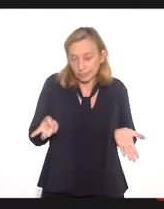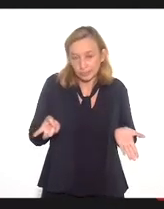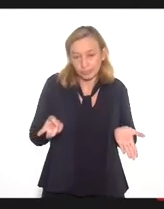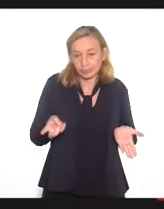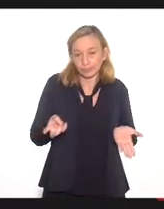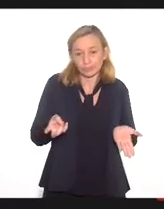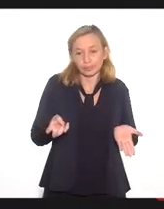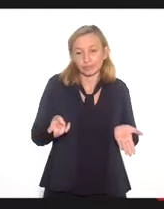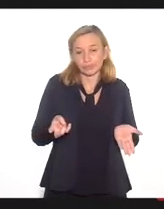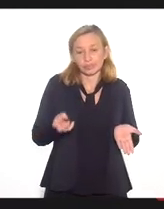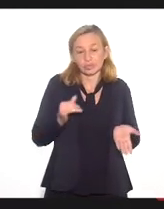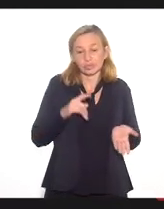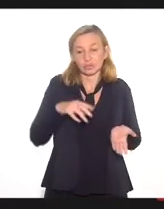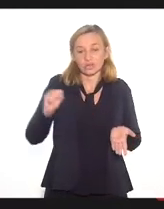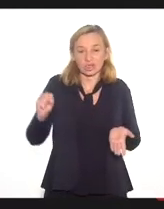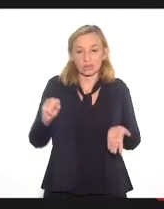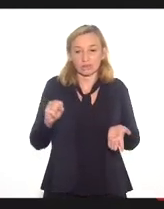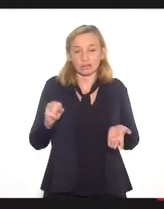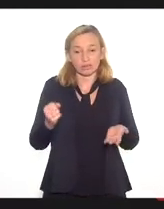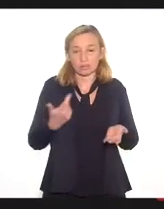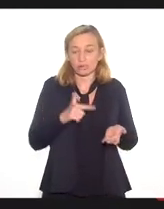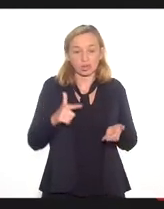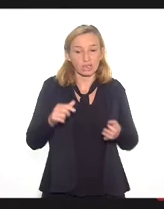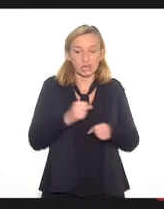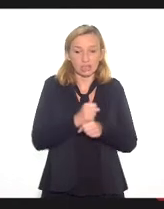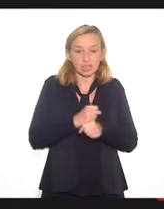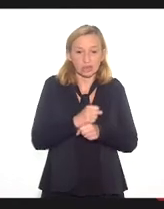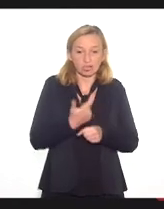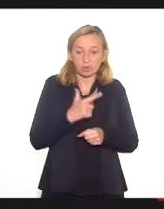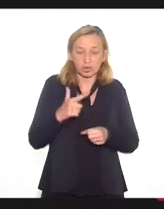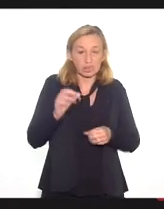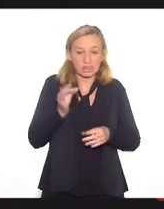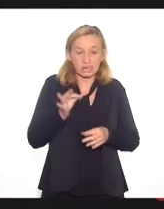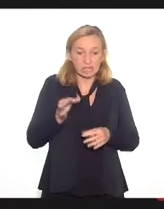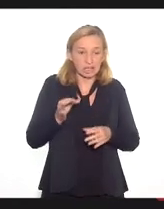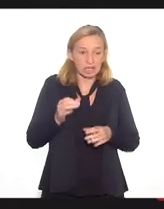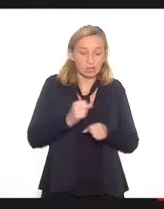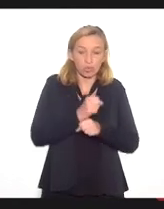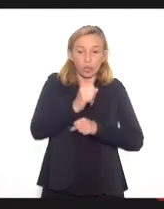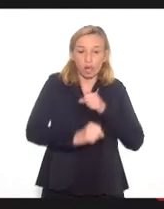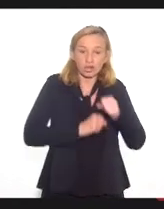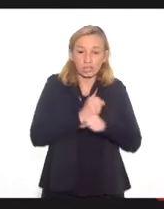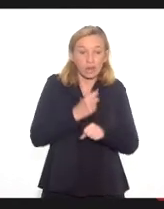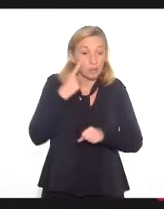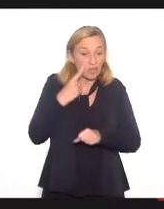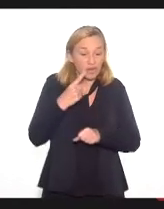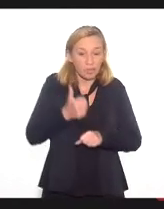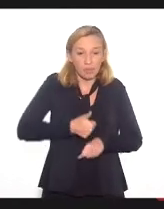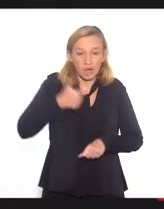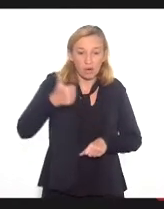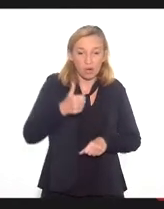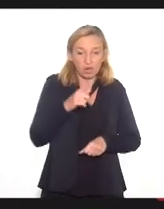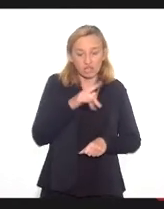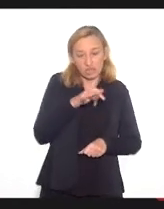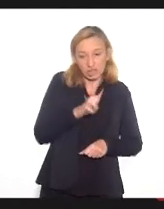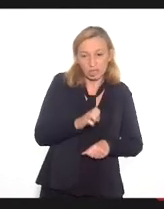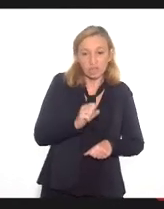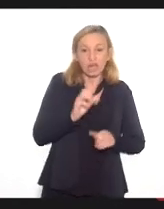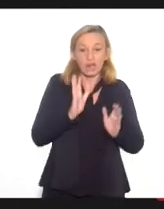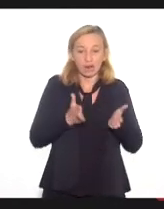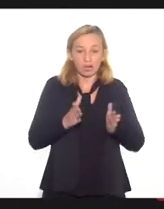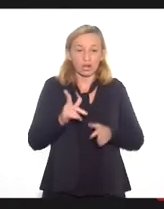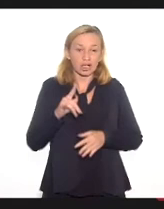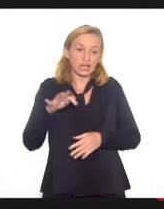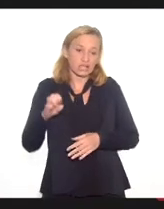deixado de fazer o censo esse ano inclusive sem uma previsão firme para ano que vem está olhando essas estatísticas o Caged agora está